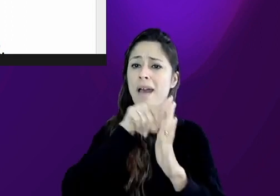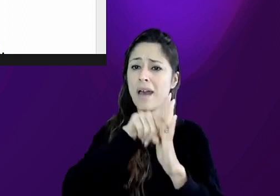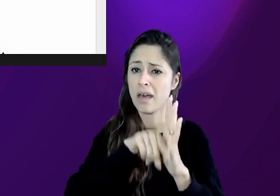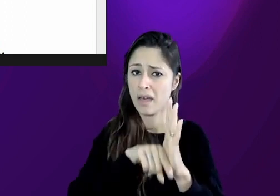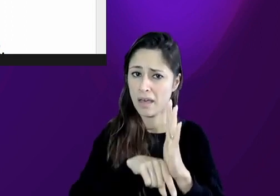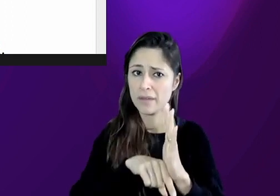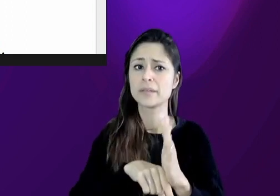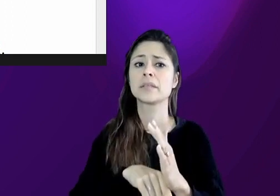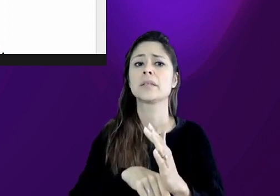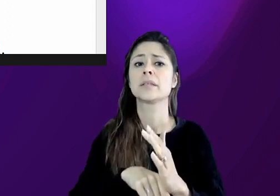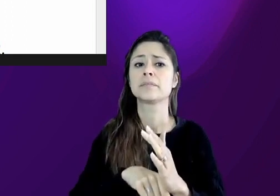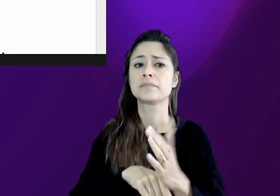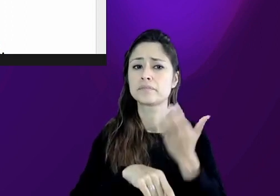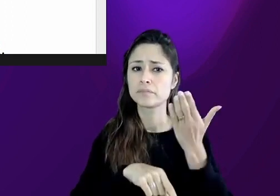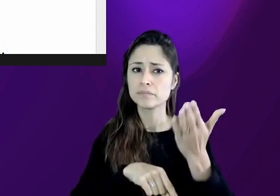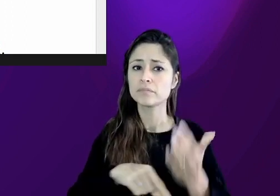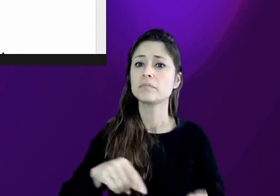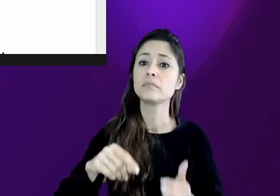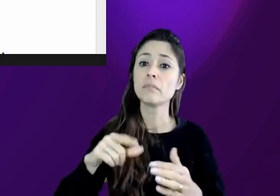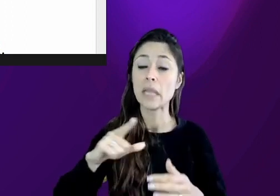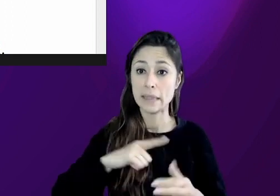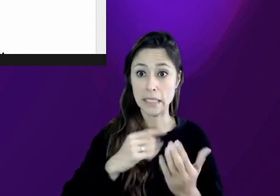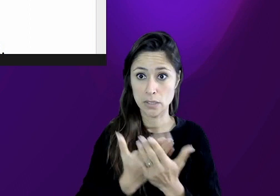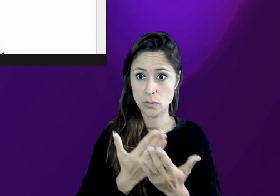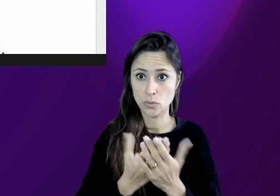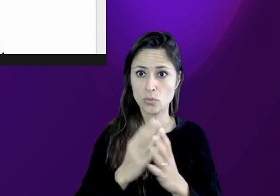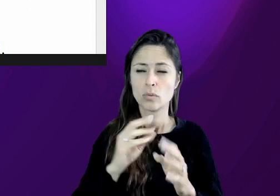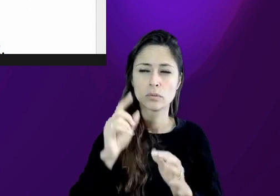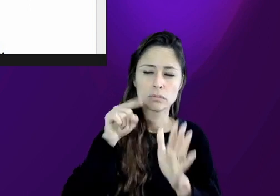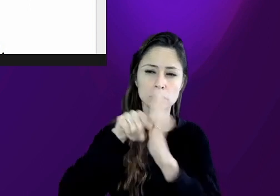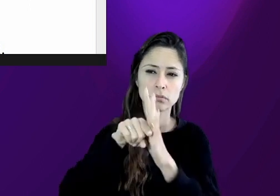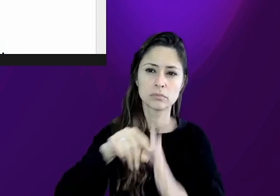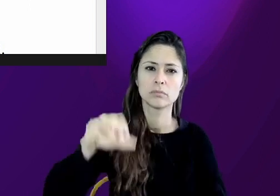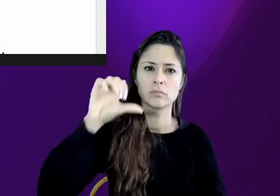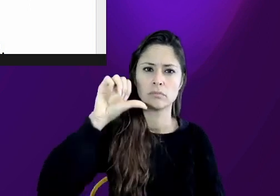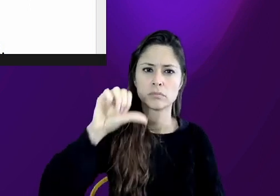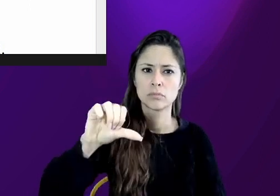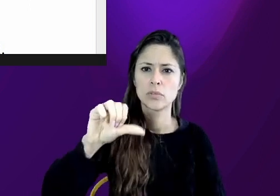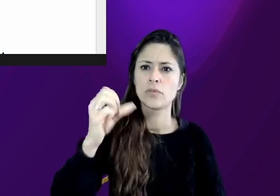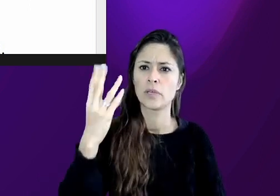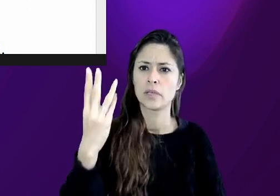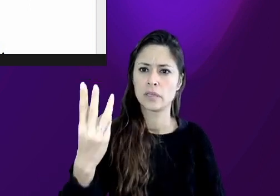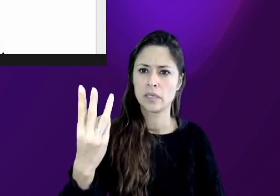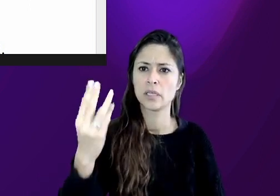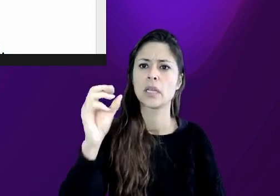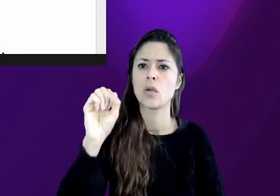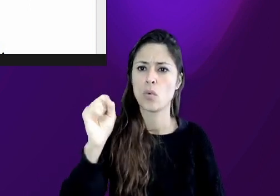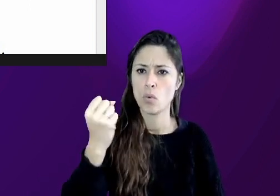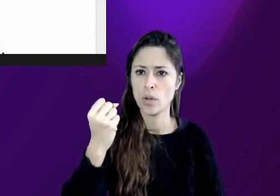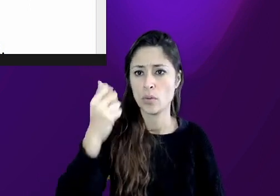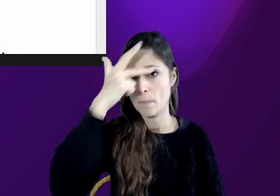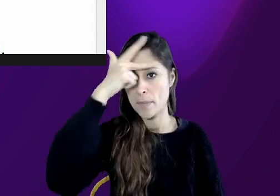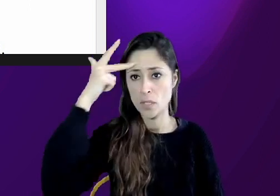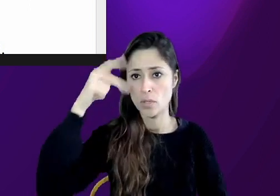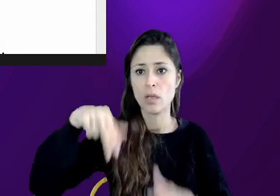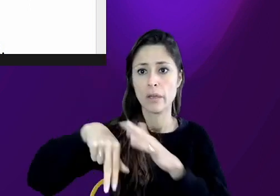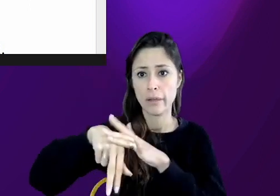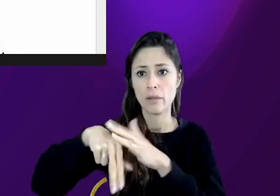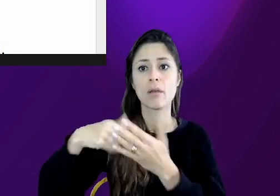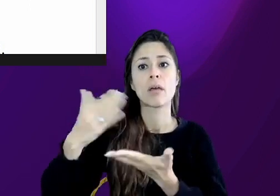aí 938 pacientes que foram incluídos no tratamento neoadjuvante baseado em gemcitabina, numa